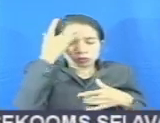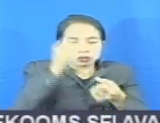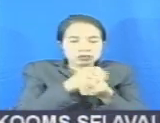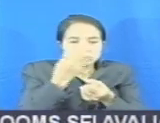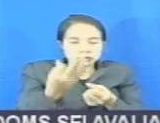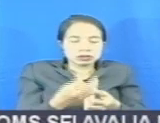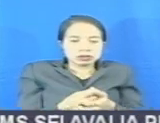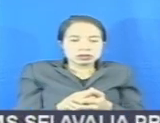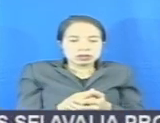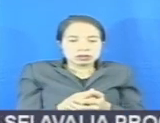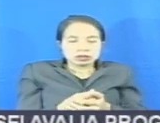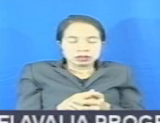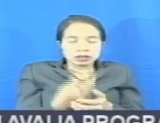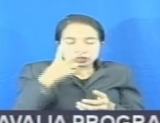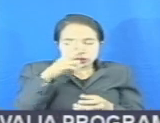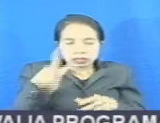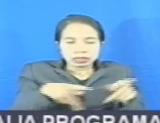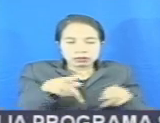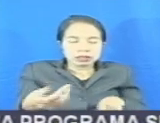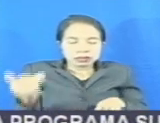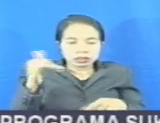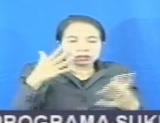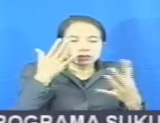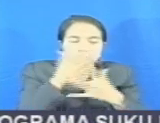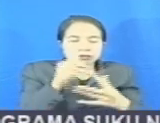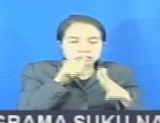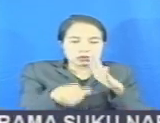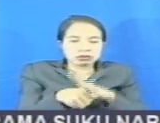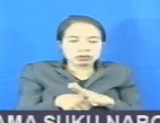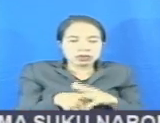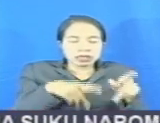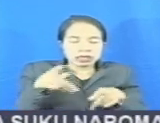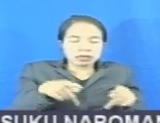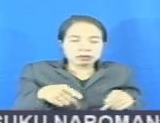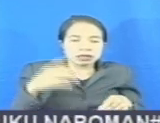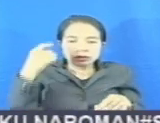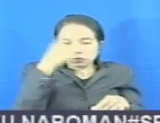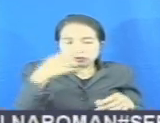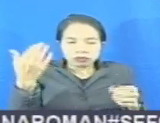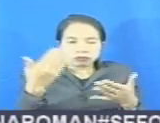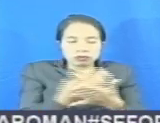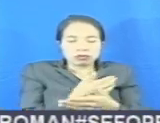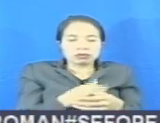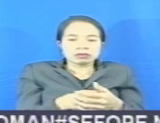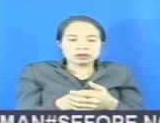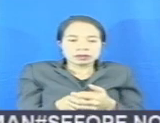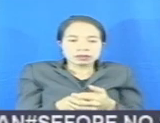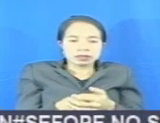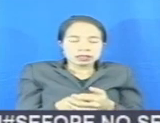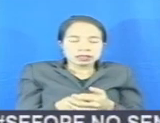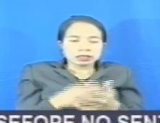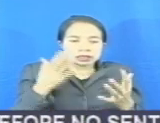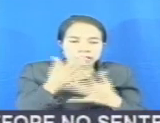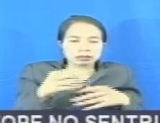COVID-19 ita controla ita ne ema servema tama ilegal ne e ema oifo ne bema ka dala ruma tama ita